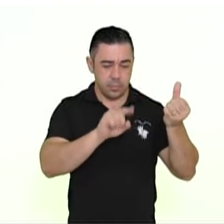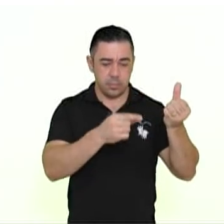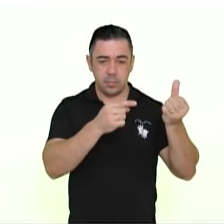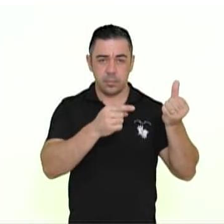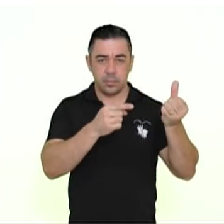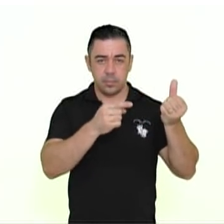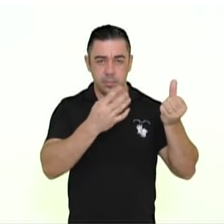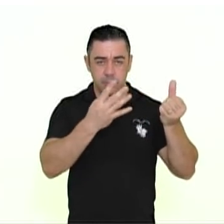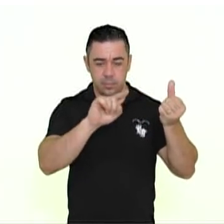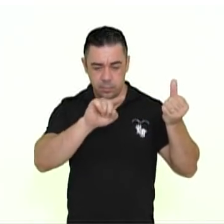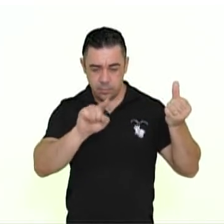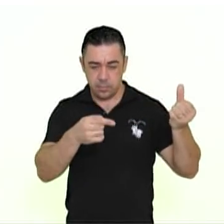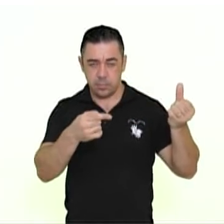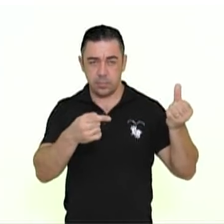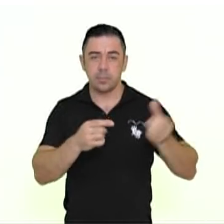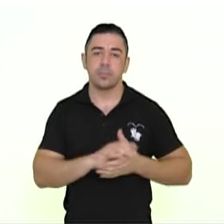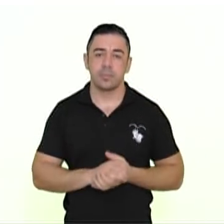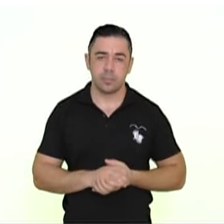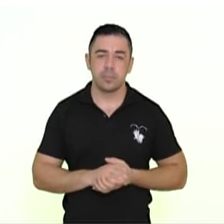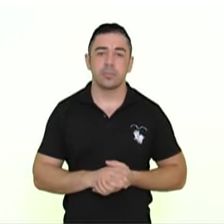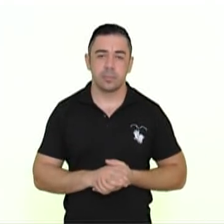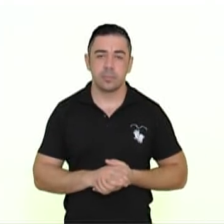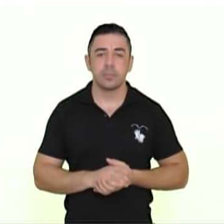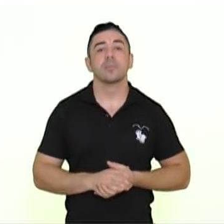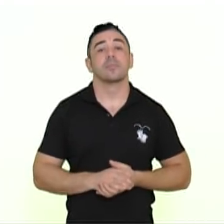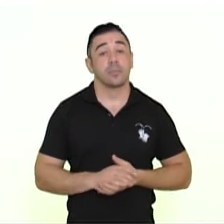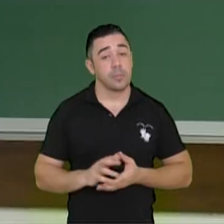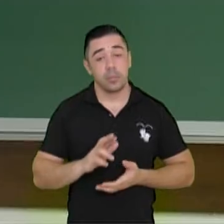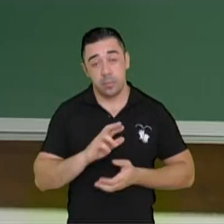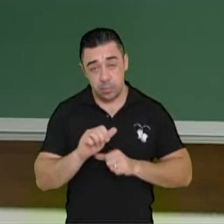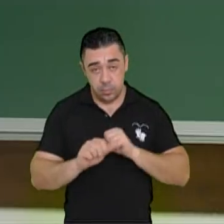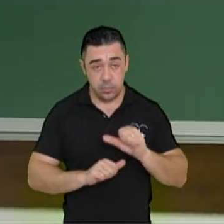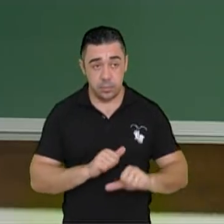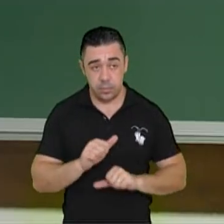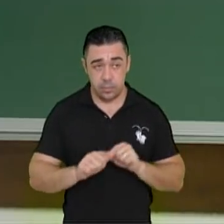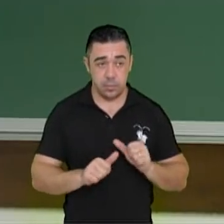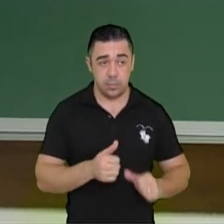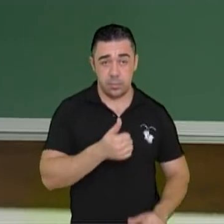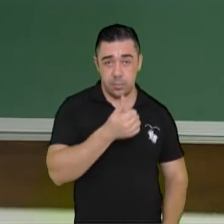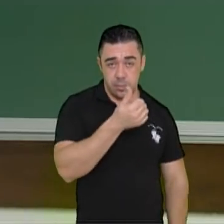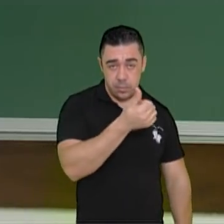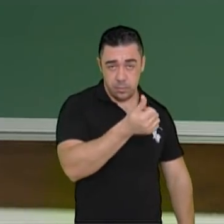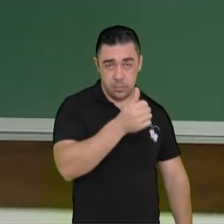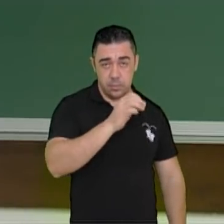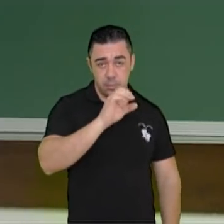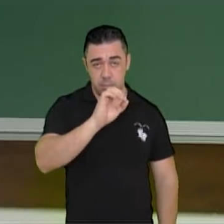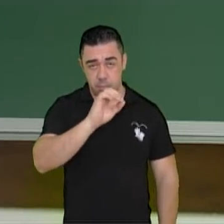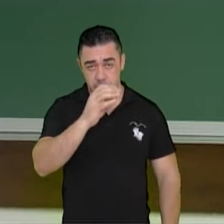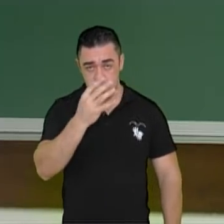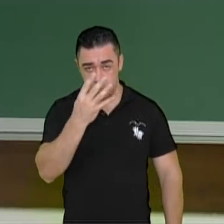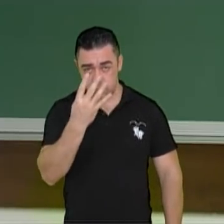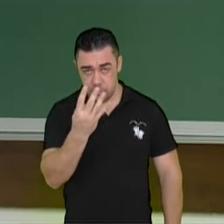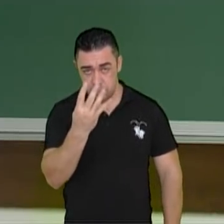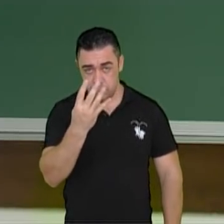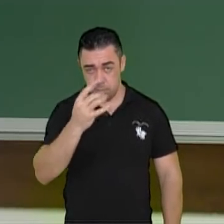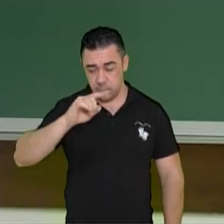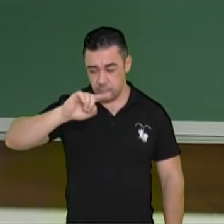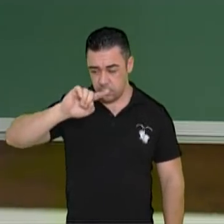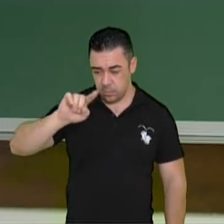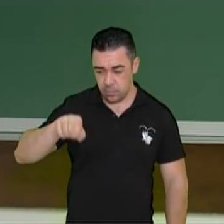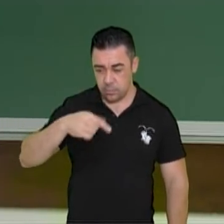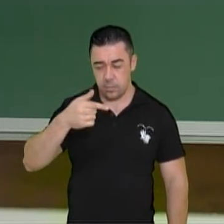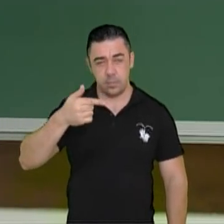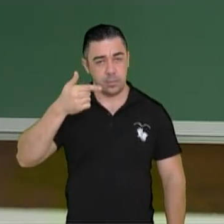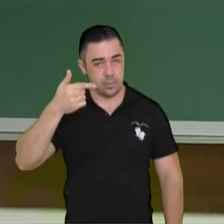vai para a direita 2 casas, ó, 1, 2. Ela vai ficar parada entre o 4 e o 2, ou seja,